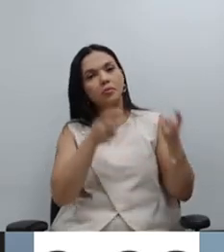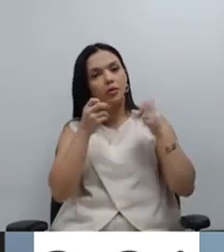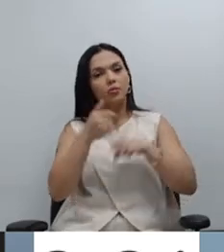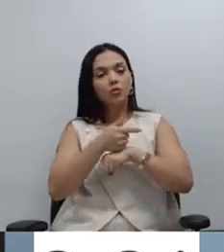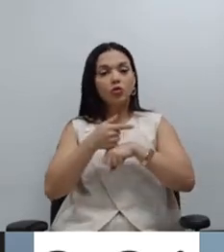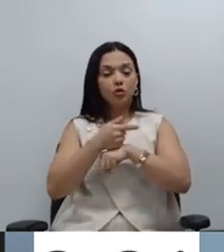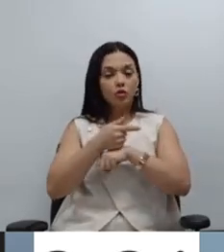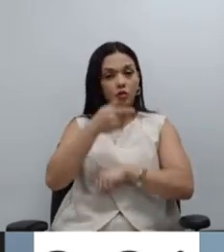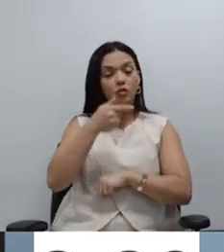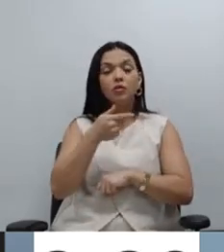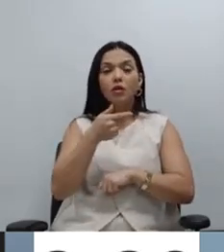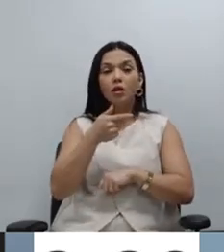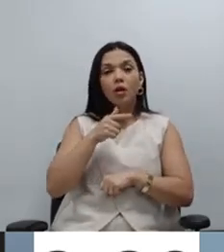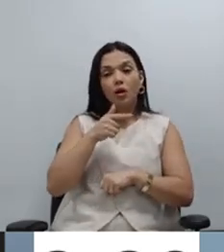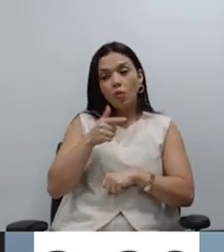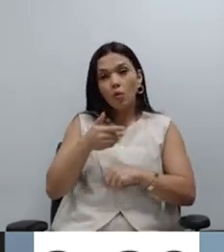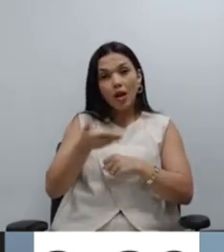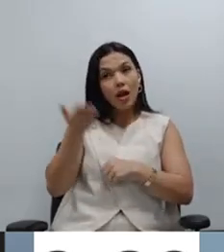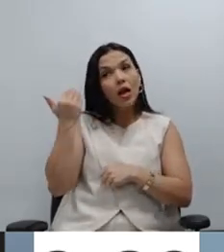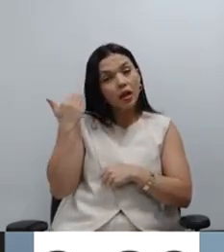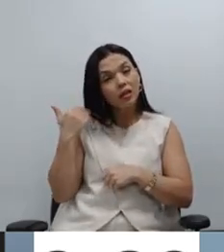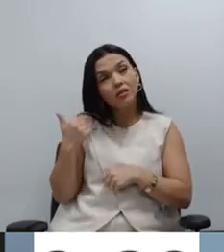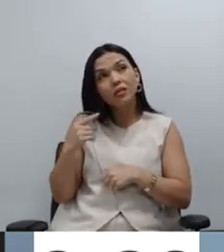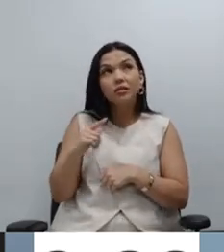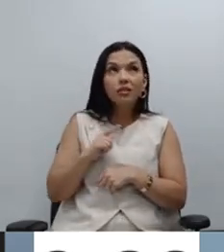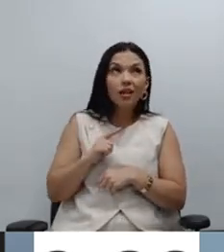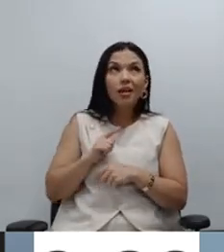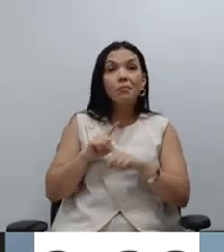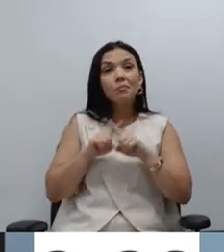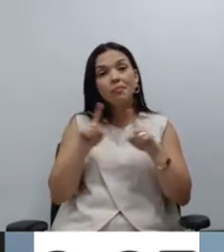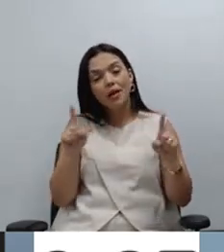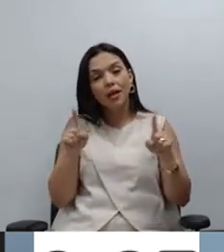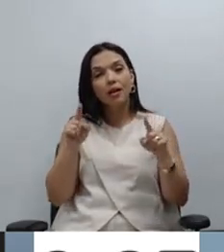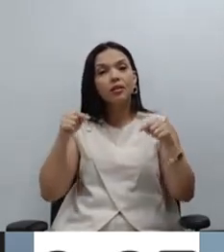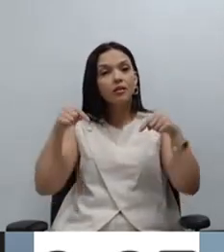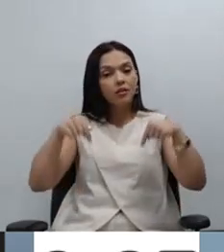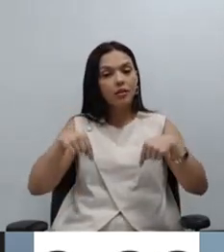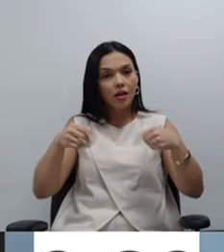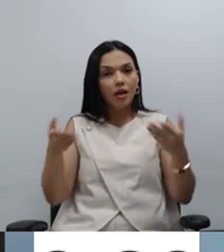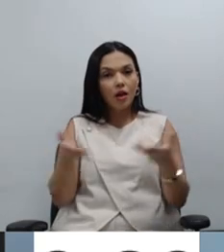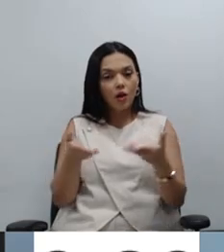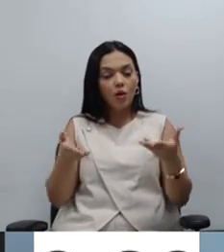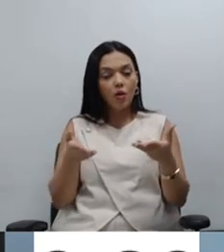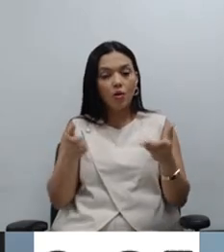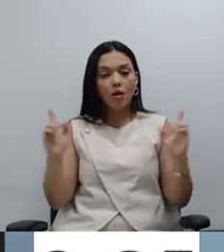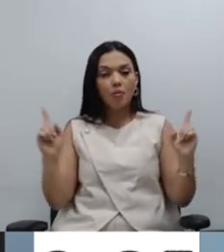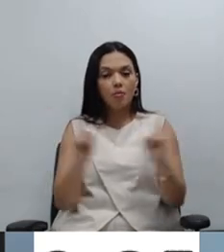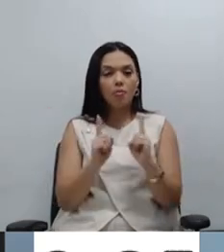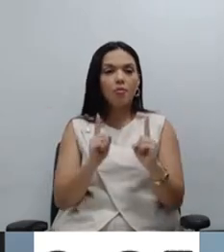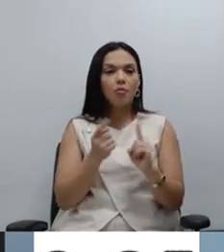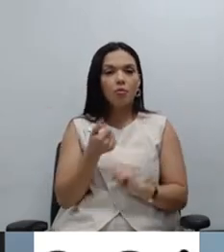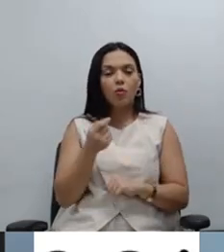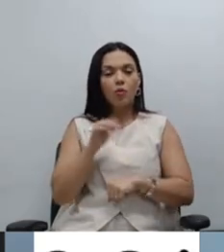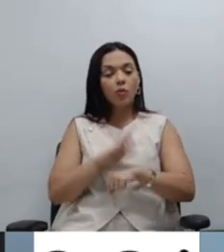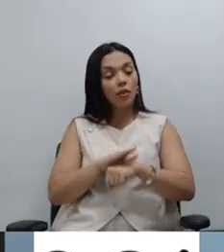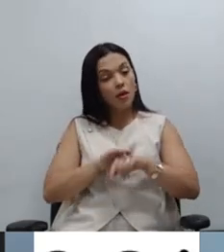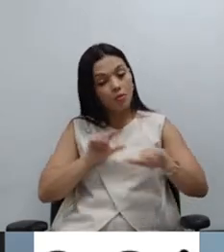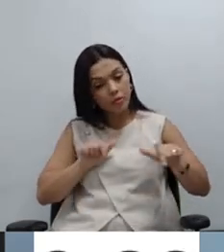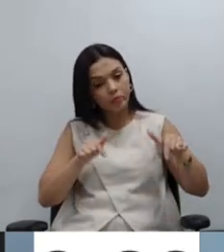não tiveram esse compromisso, mas essa tem mostrado, nesse curto espaço de tempo, um empenho aquém